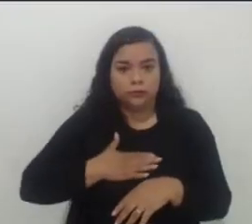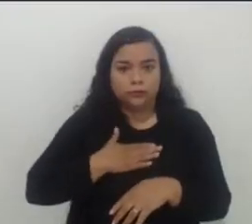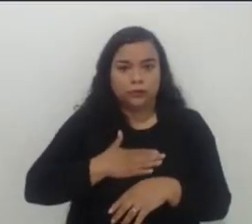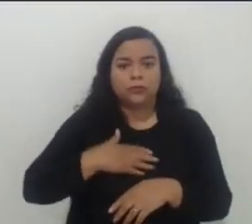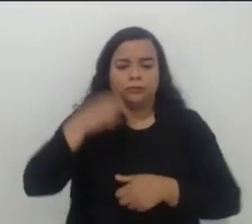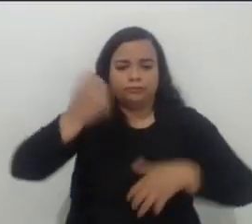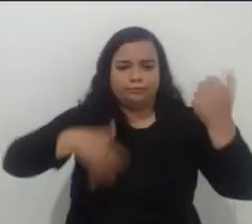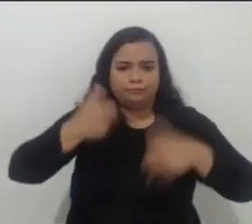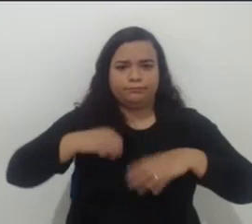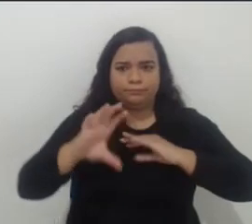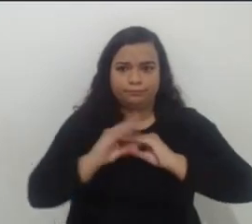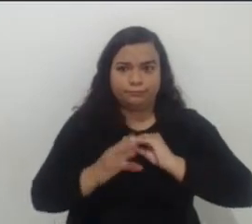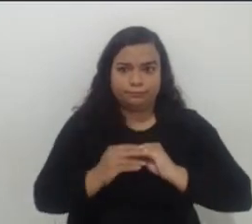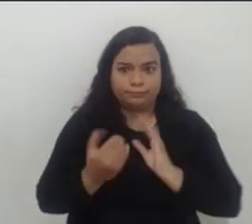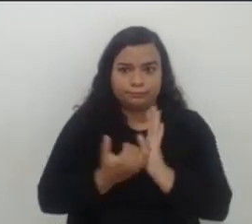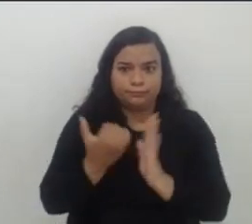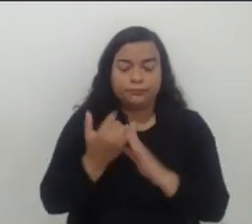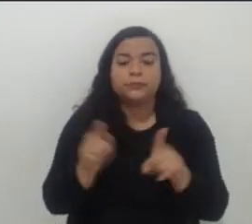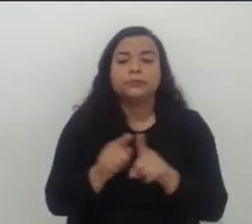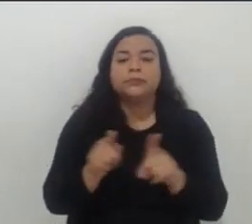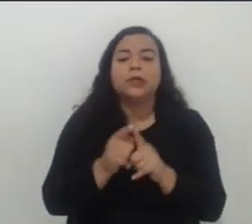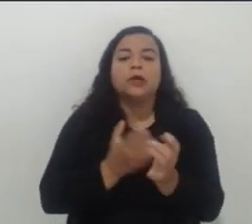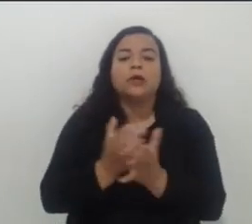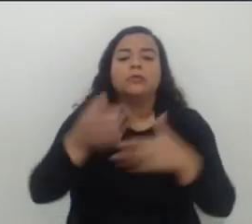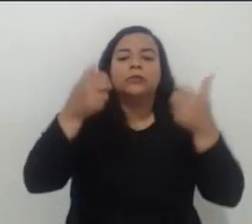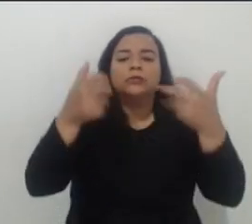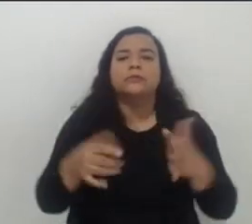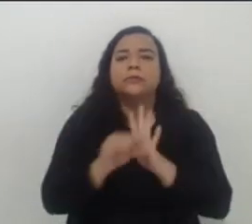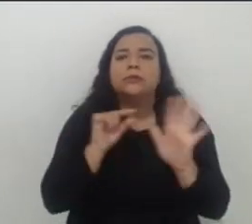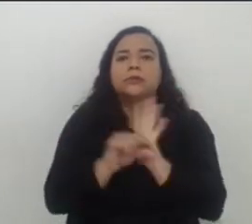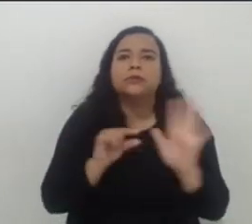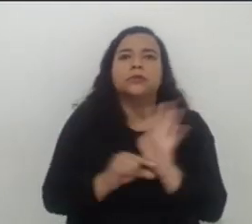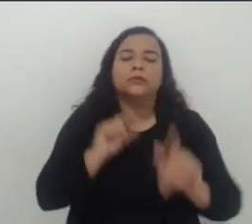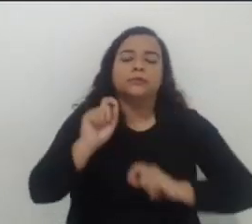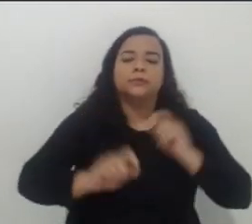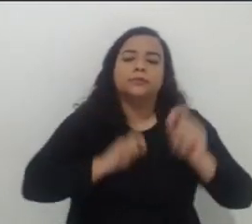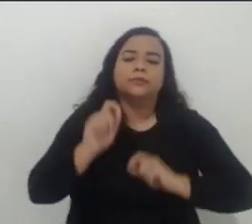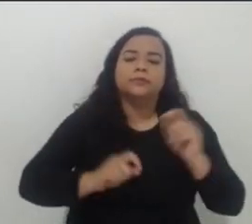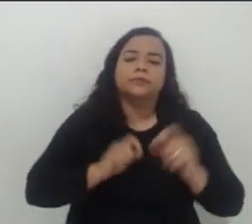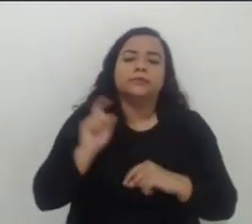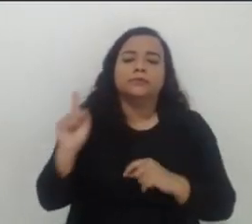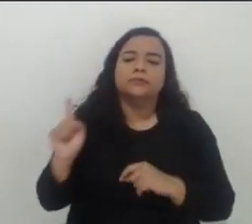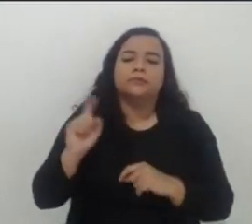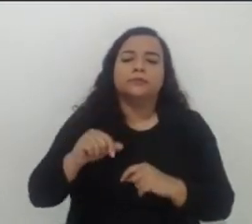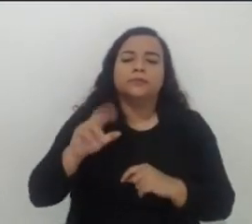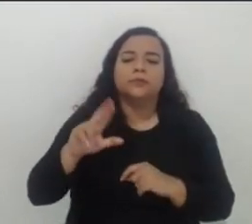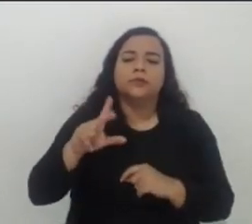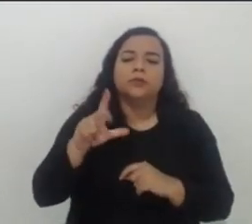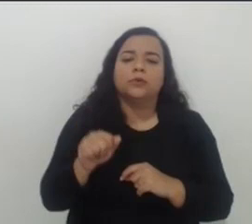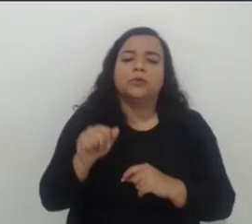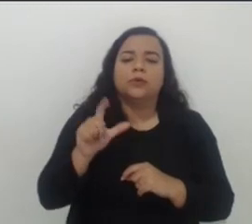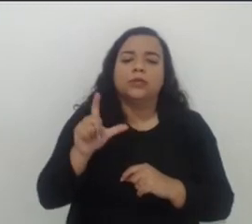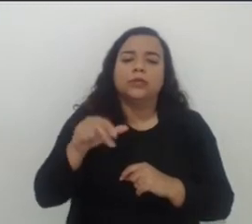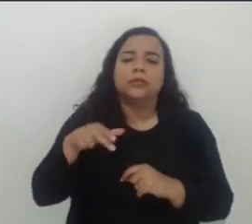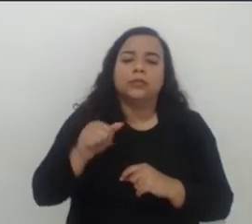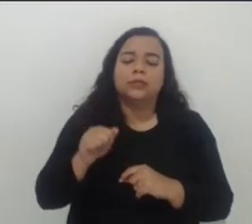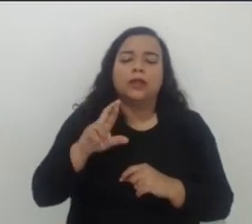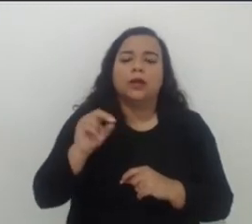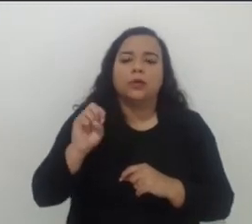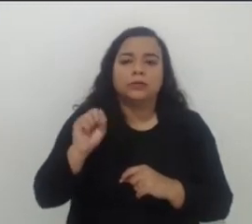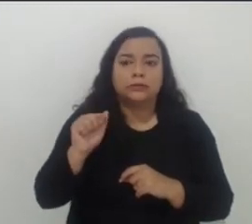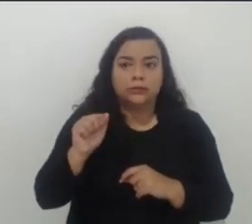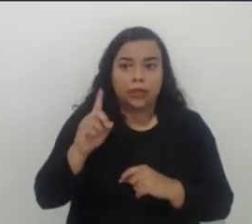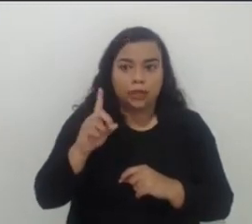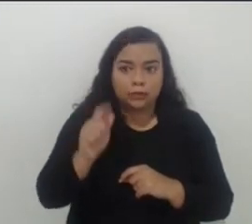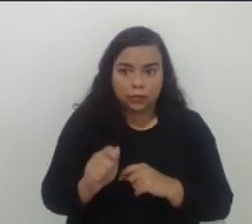e começo nos seguintes termos. A CT da Cunha Lima Rosada ajuizou ação rescisória com